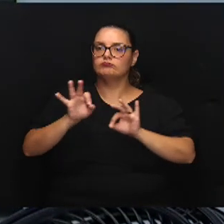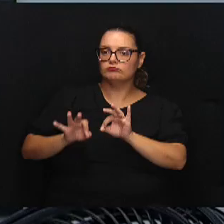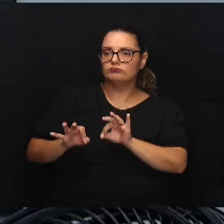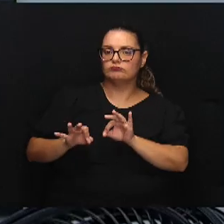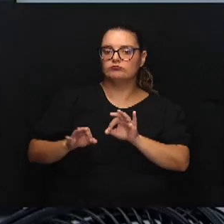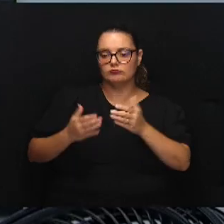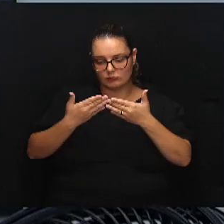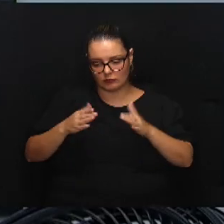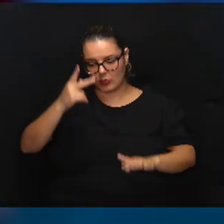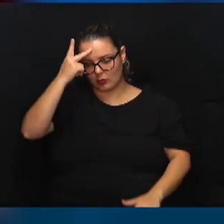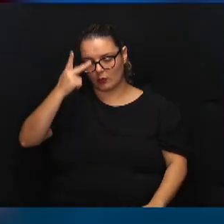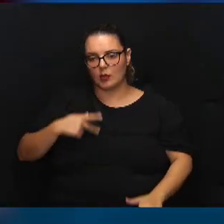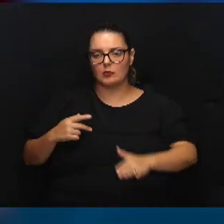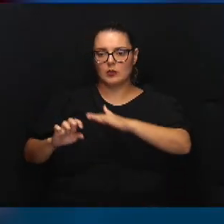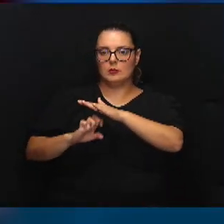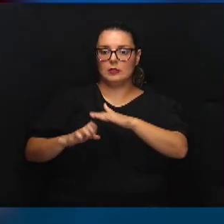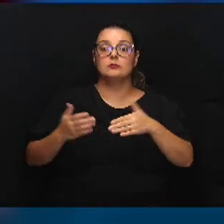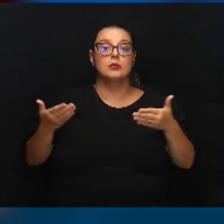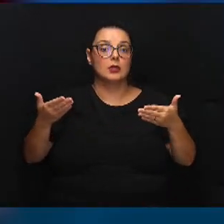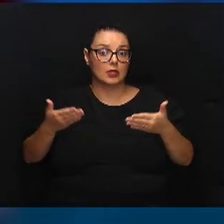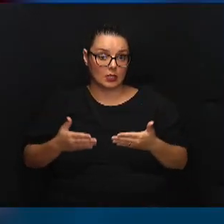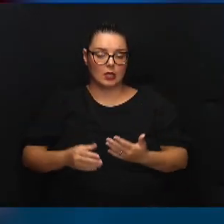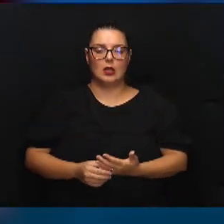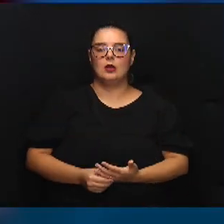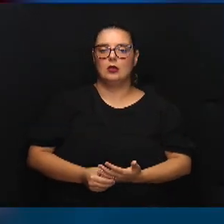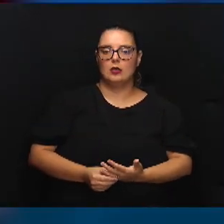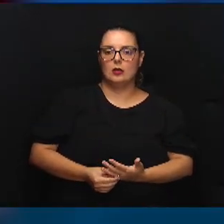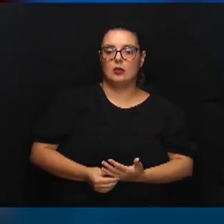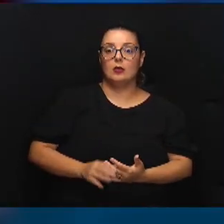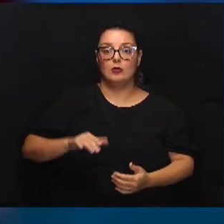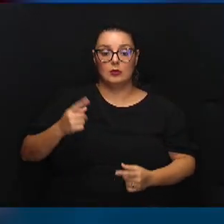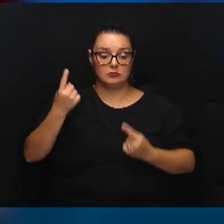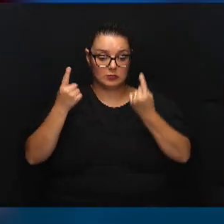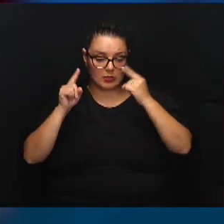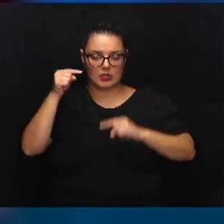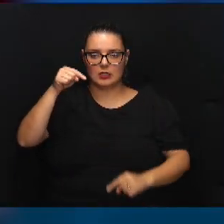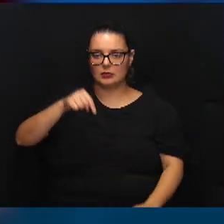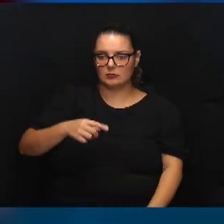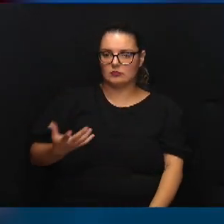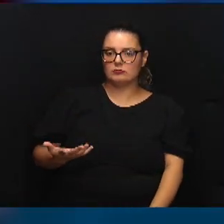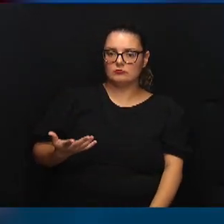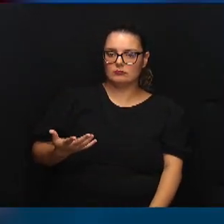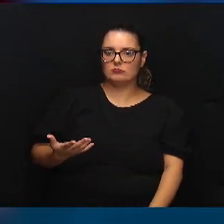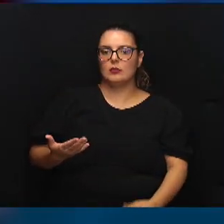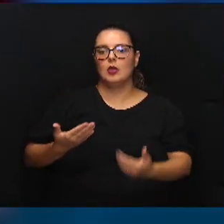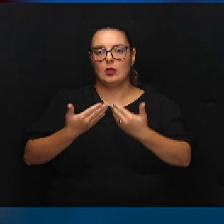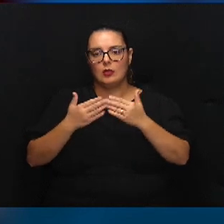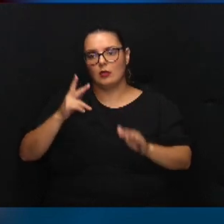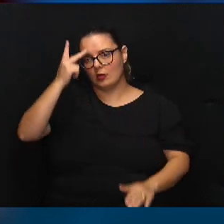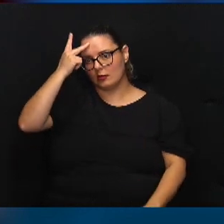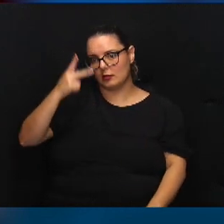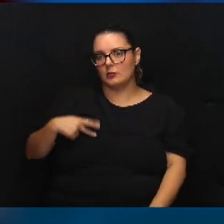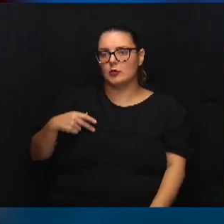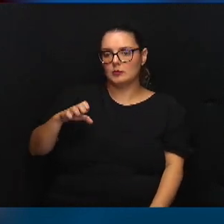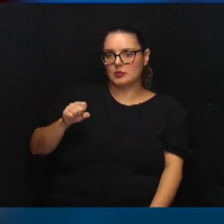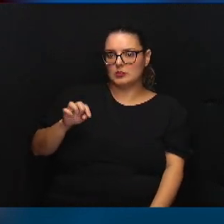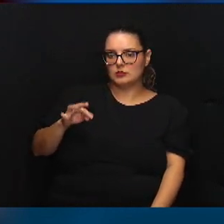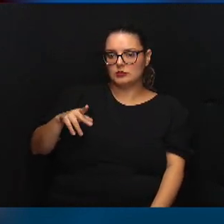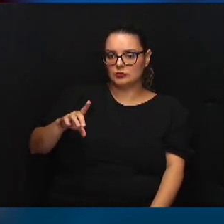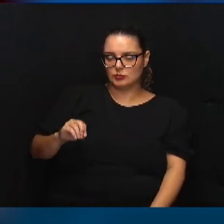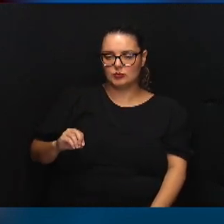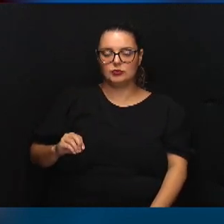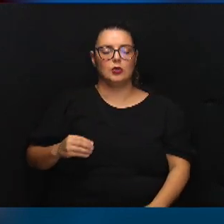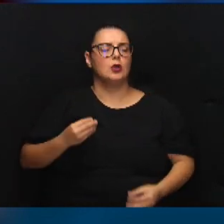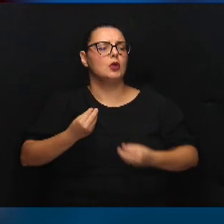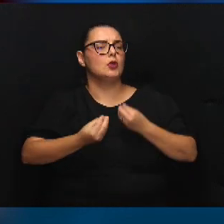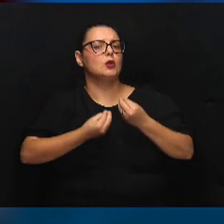abrindo meu próprio negócio. E agora, quando foi nesse carnaval, eu acabei abrindo o meu próprio estúdio. Como foi essa